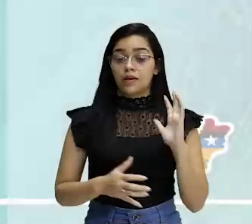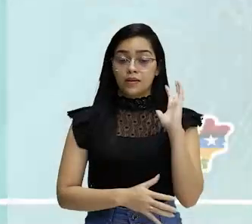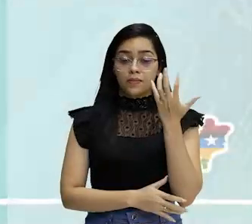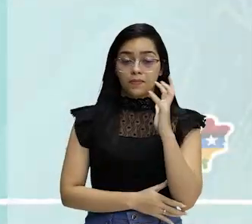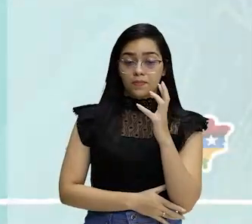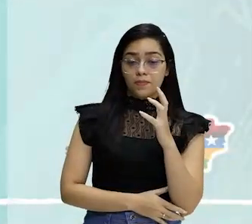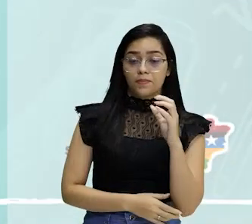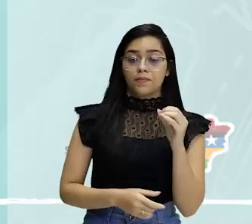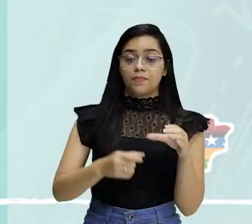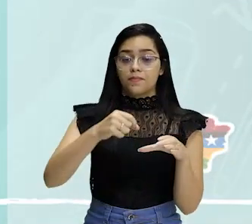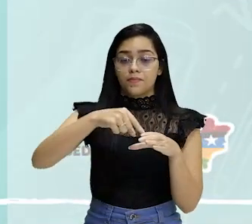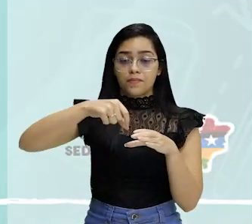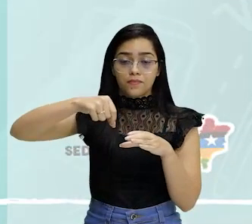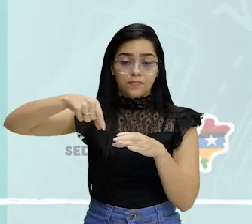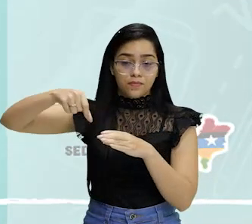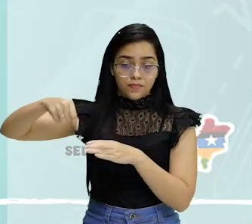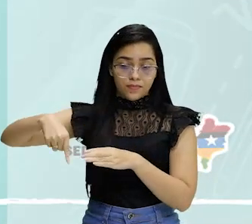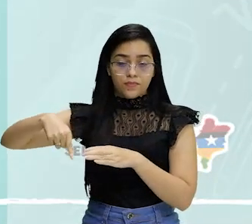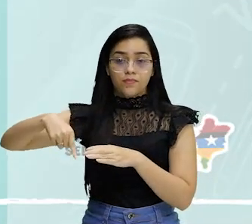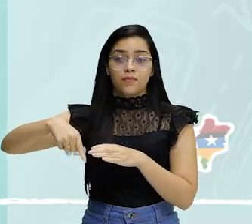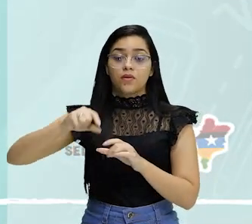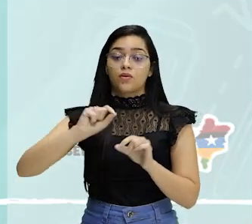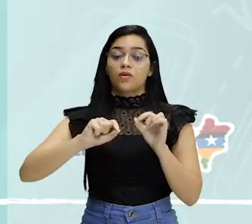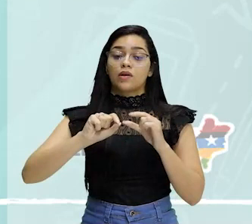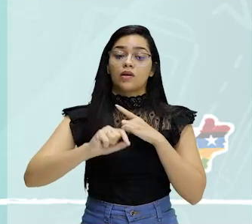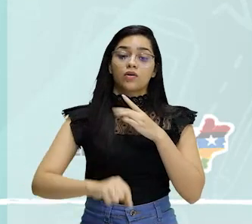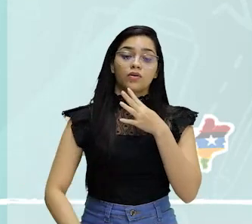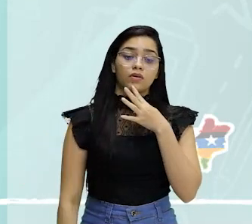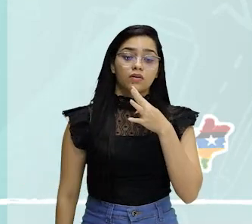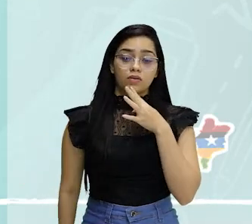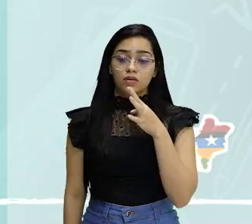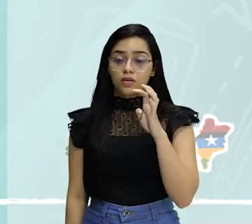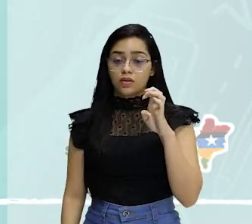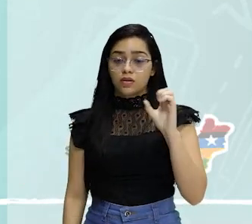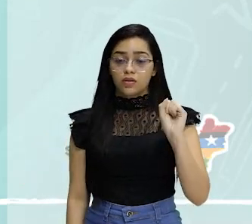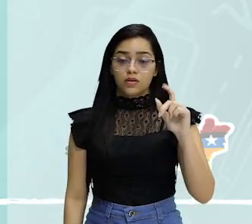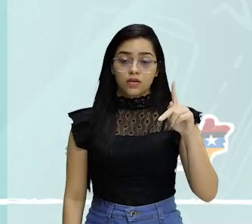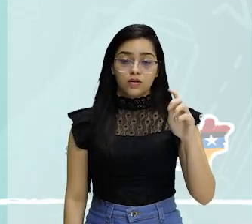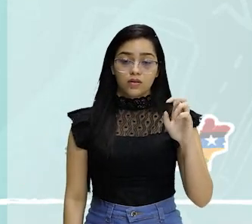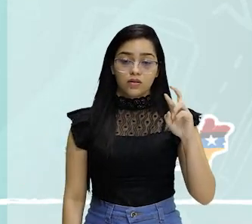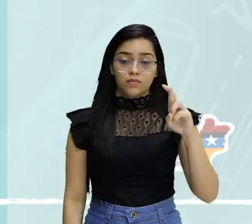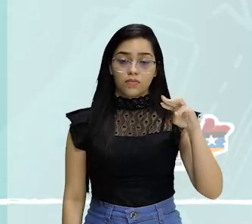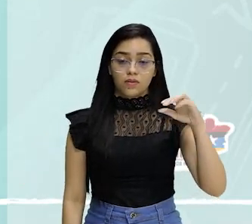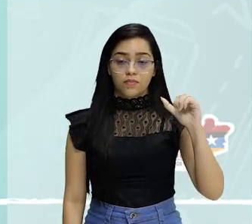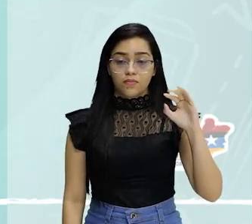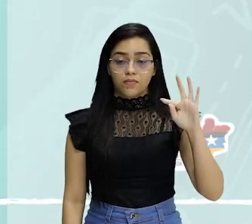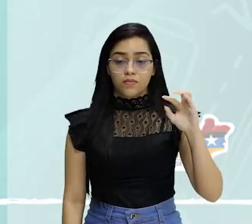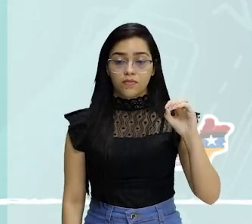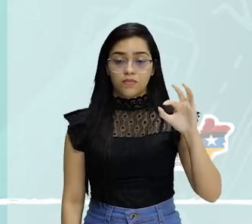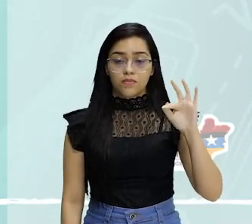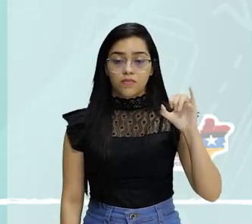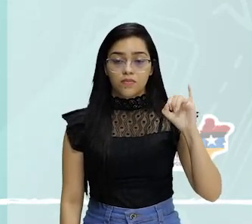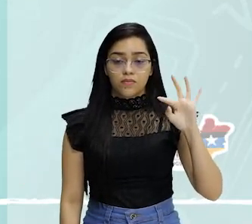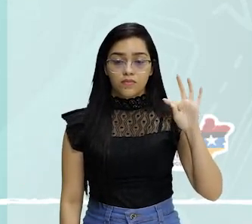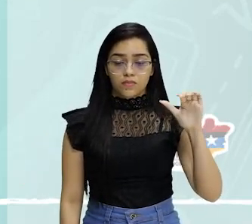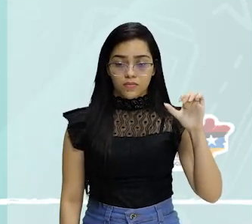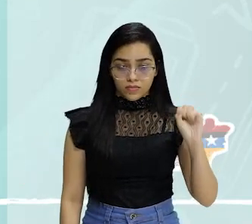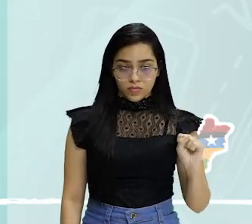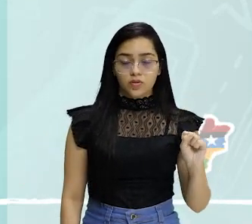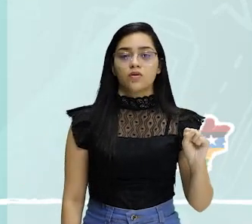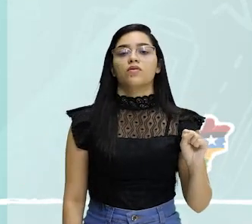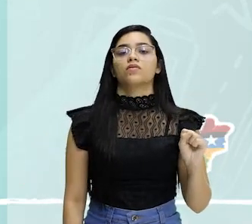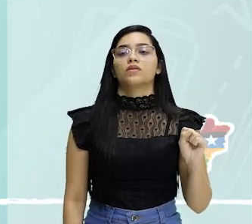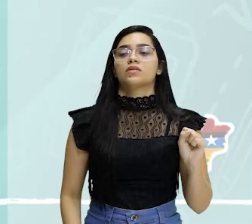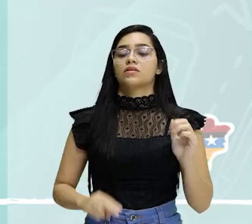que produzem sementes, a gente diz que elas são conhecidas como espermatófitas. Esse termo